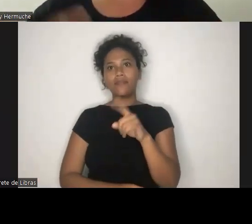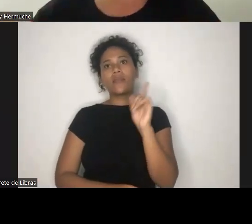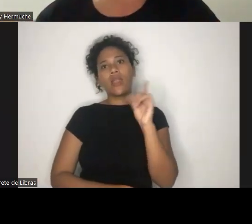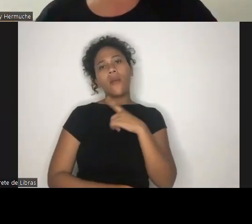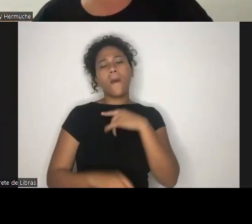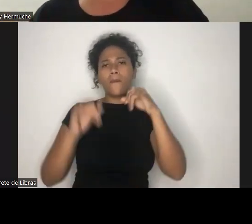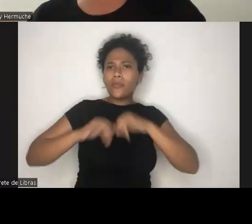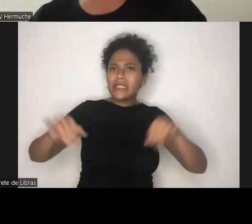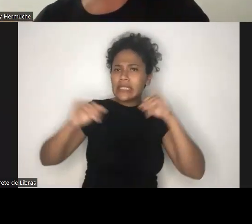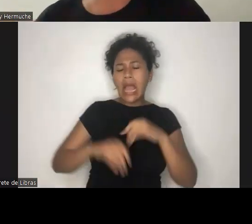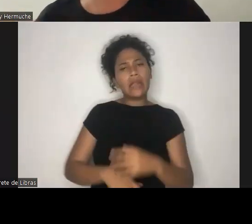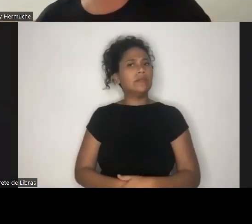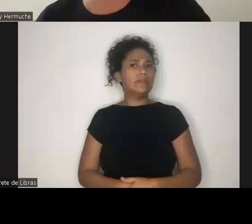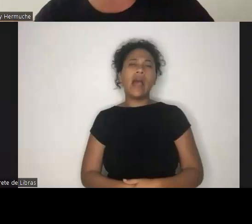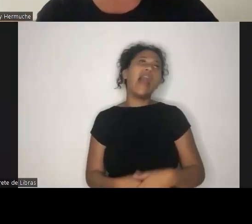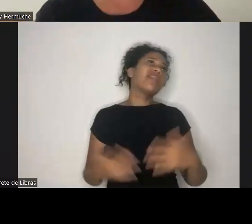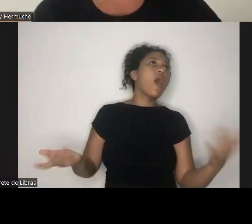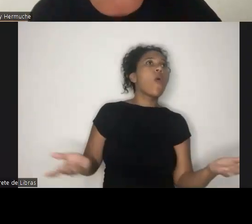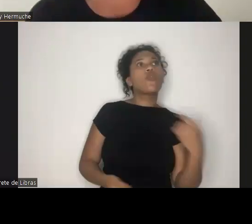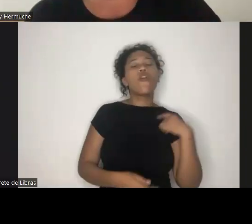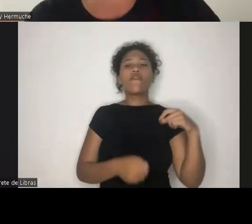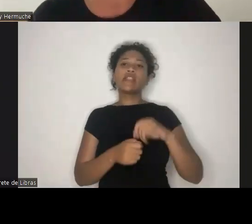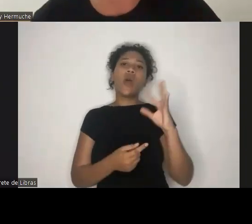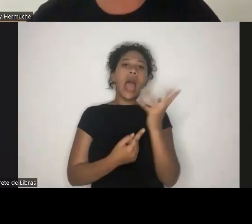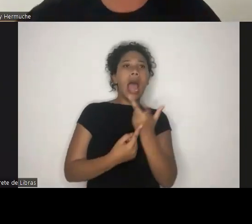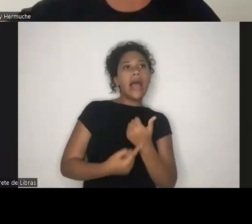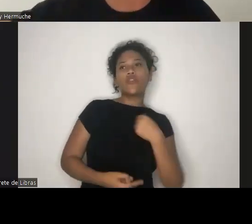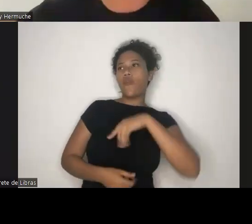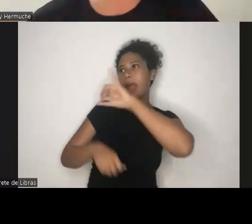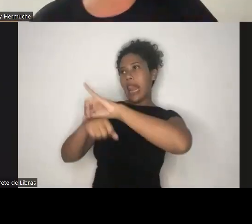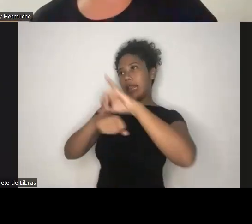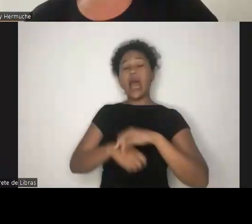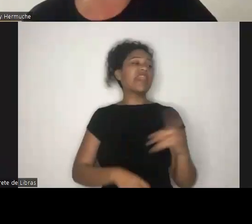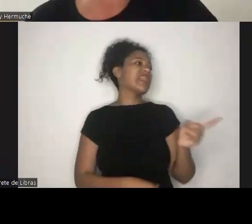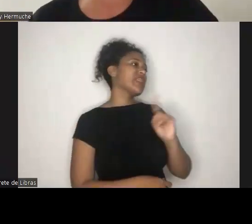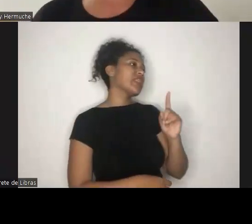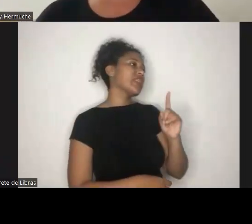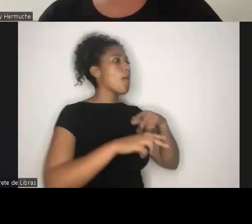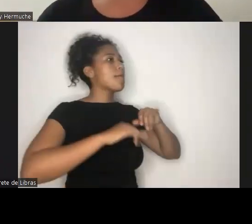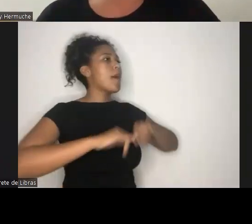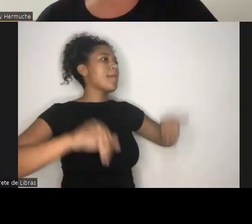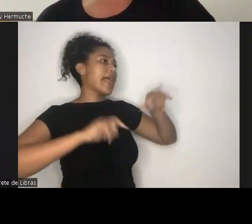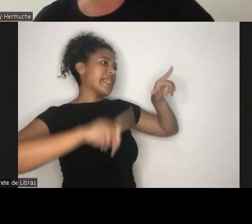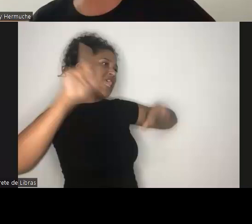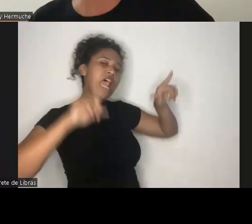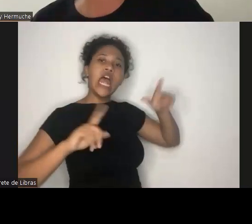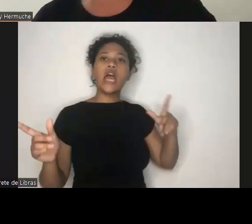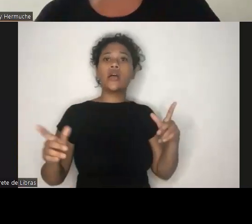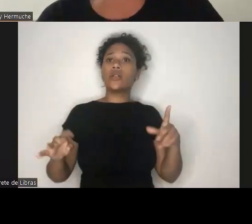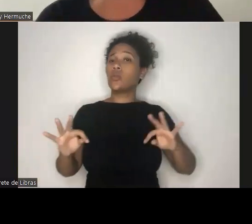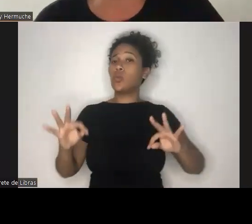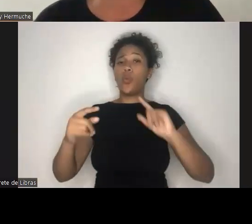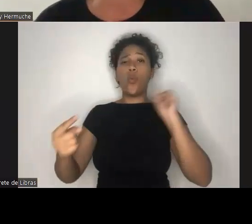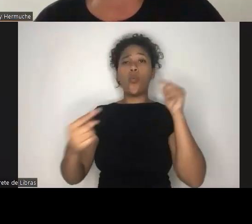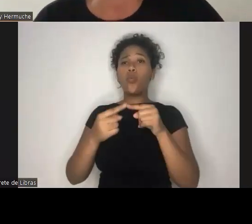eu não tenho esse problema de estipular não eu tô fazendo uma arte eu vou para galeria Ah não comercial de tv cara todo mundo busca um objetivo